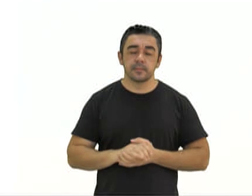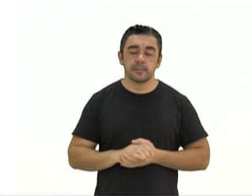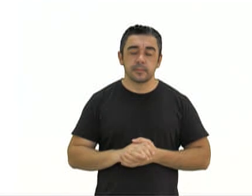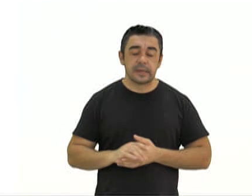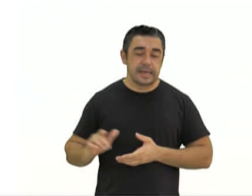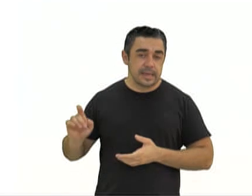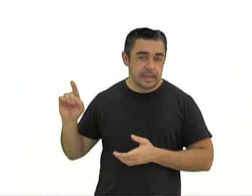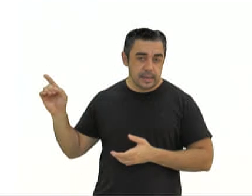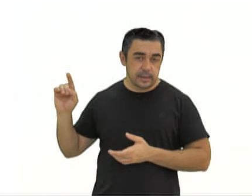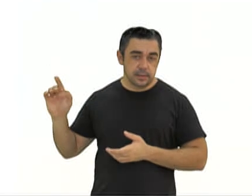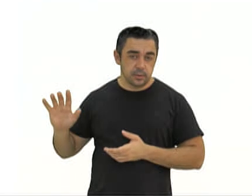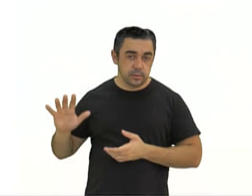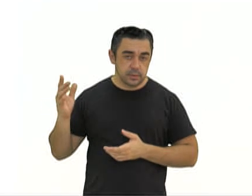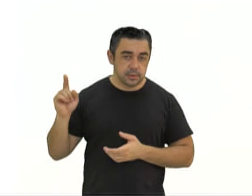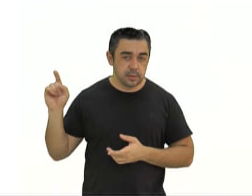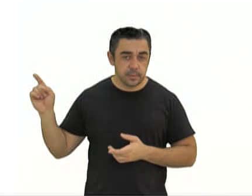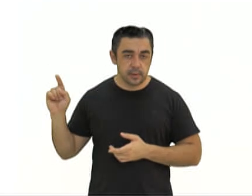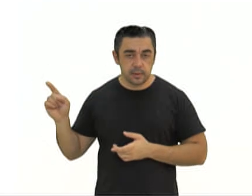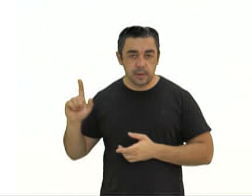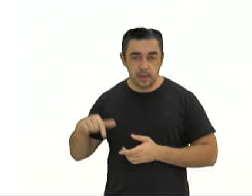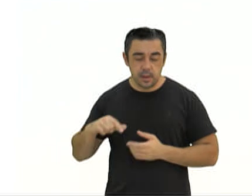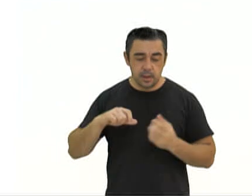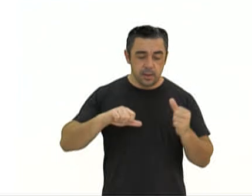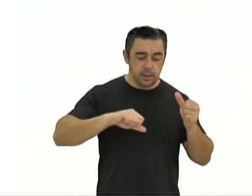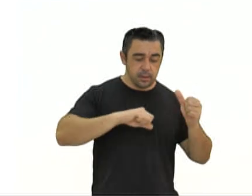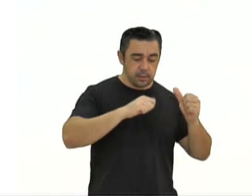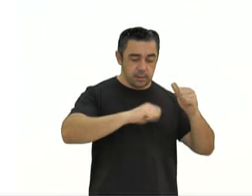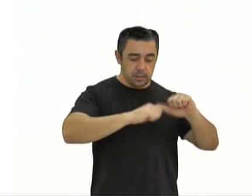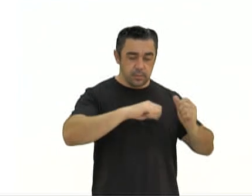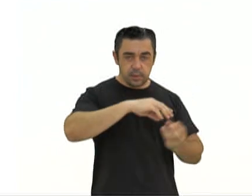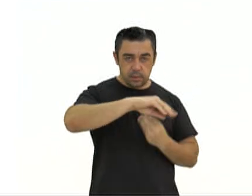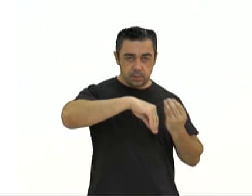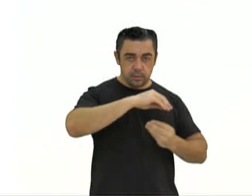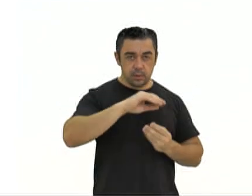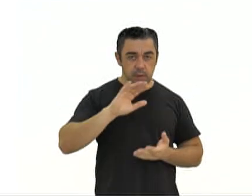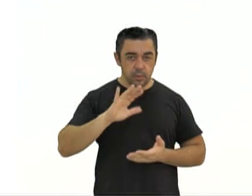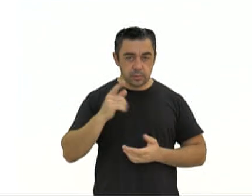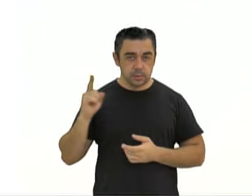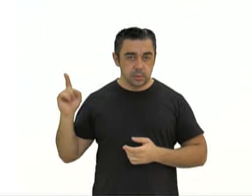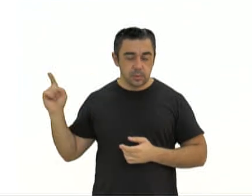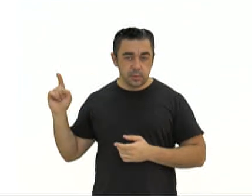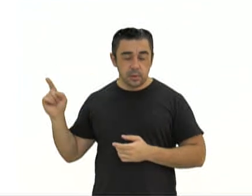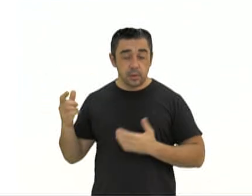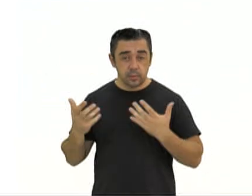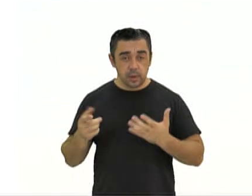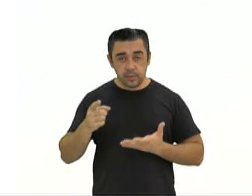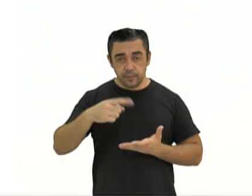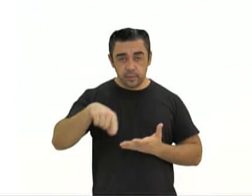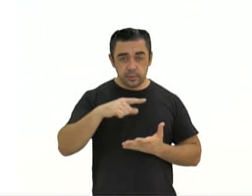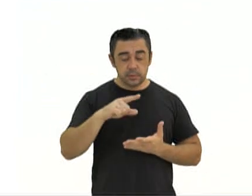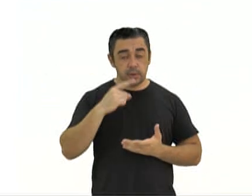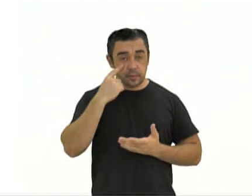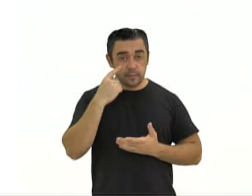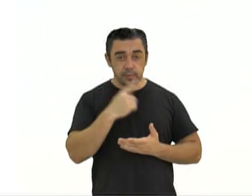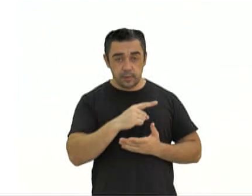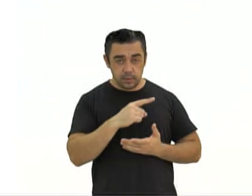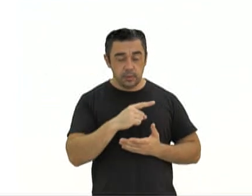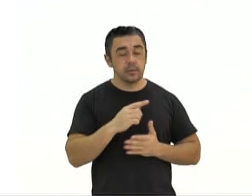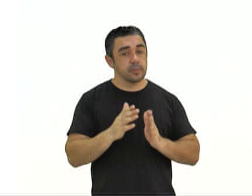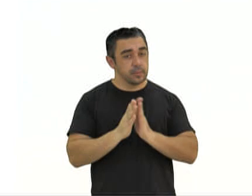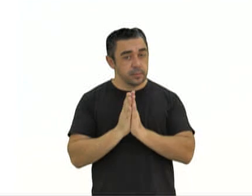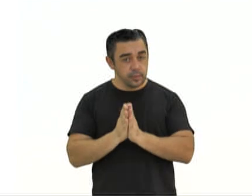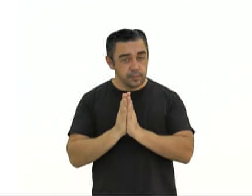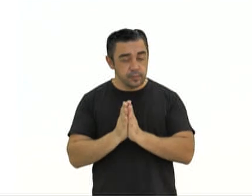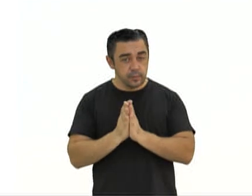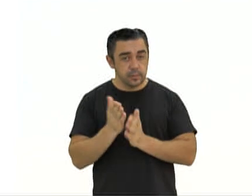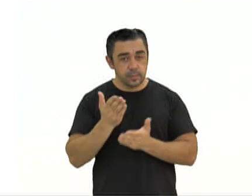essa reação, nós temos uma reação química que está ali do lado, né? E eu quero que vocês completem, por